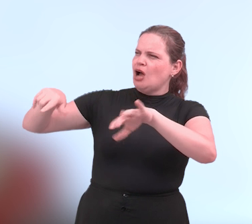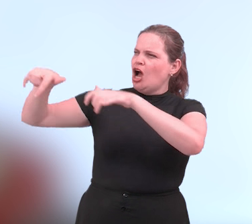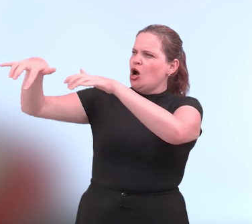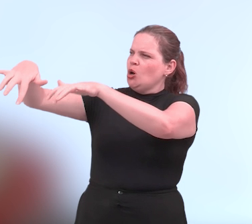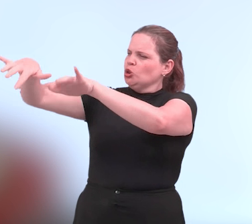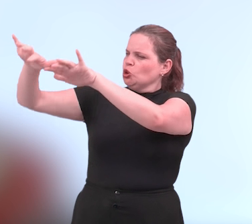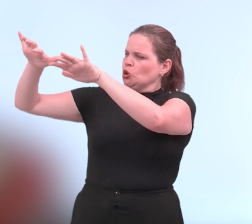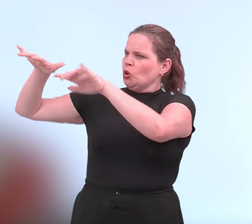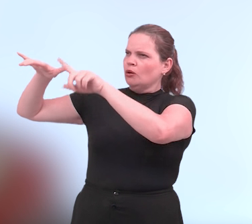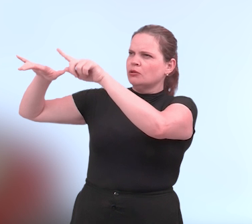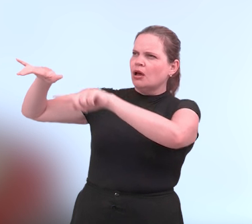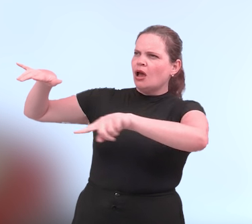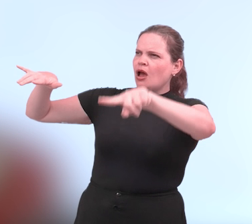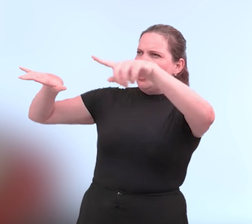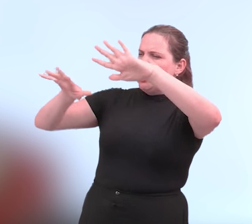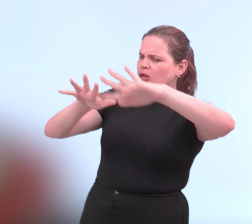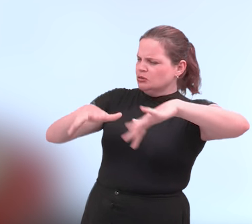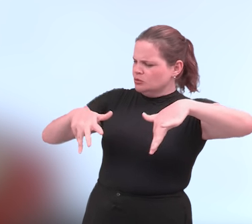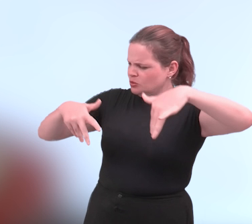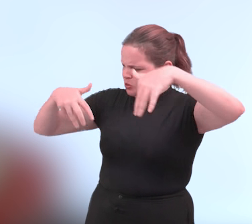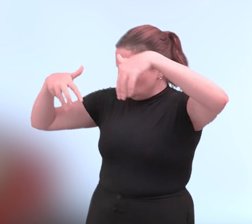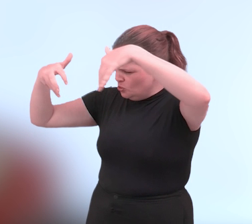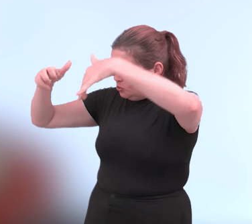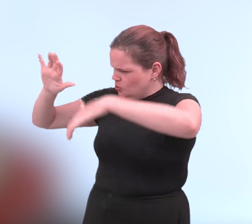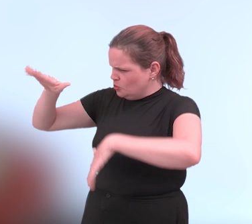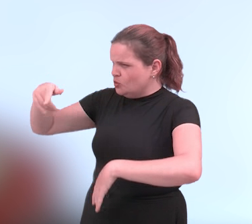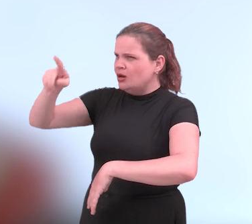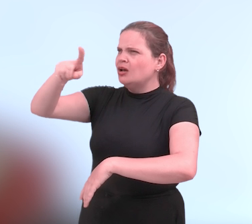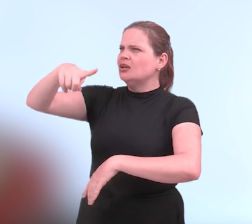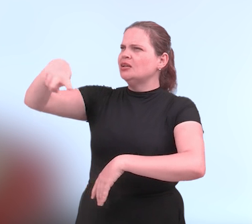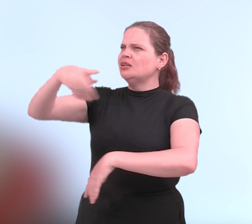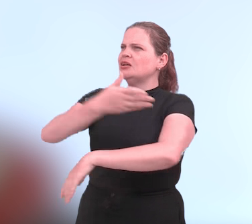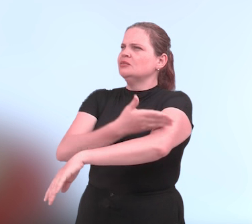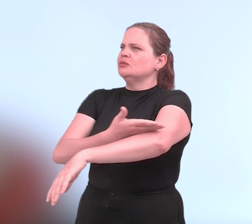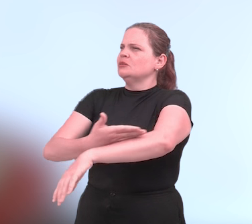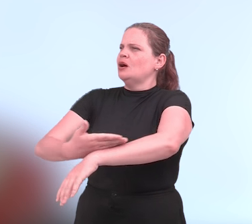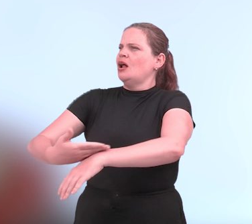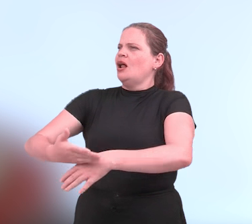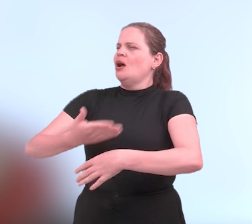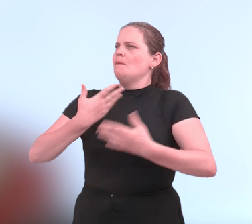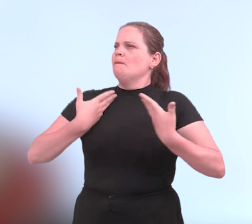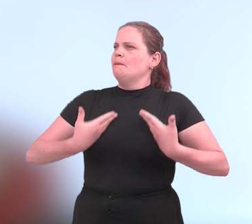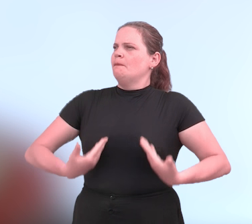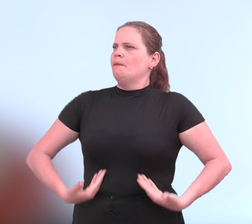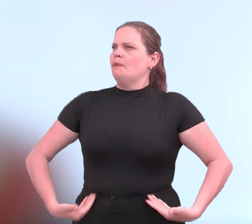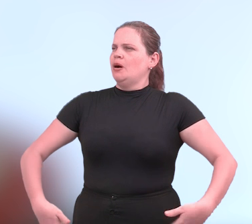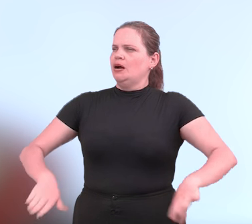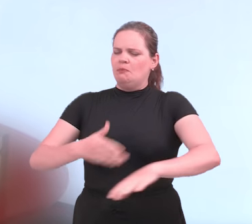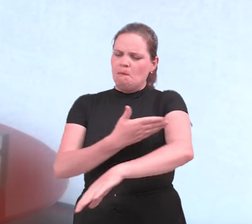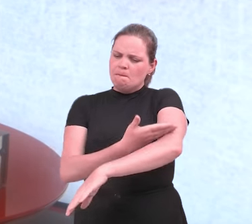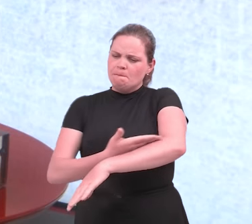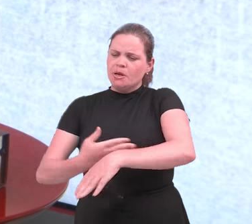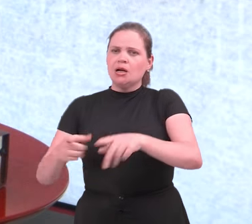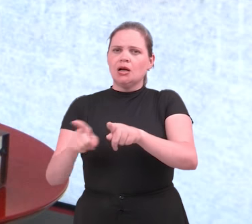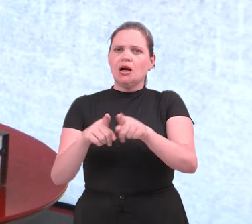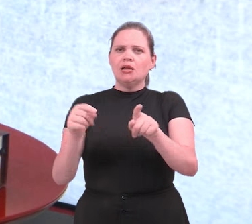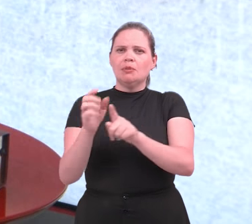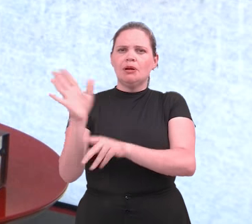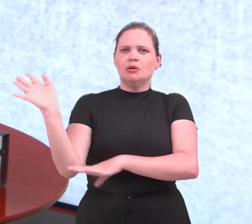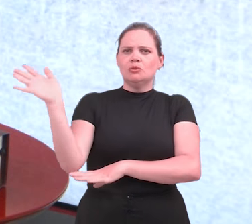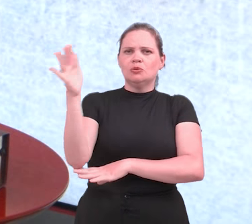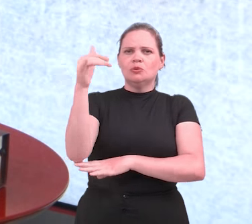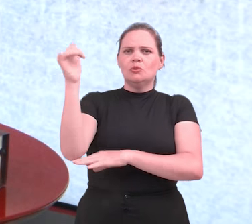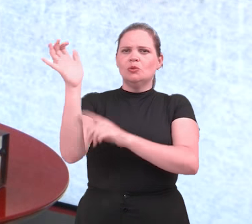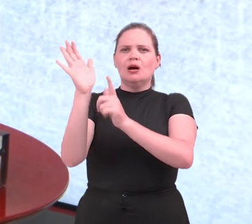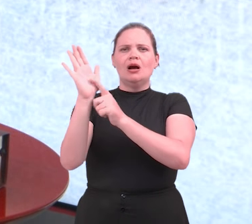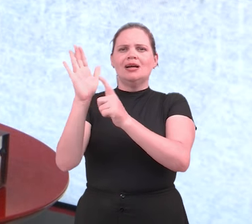e perante o Cordeiro, trajando vestes brancas e com palmas nas suas mãos. Aí agora sim, veja